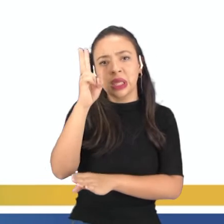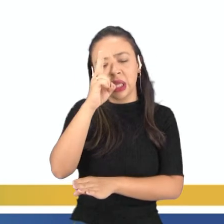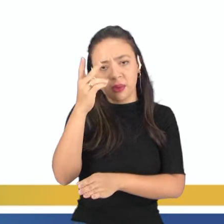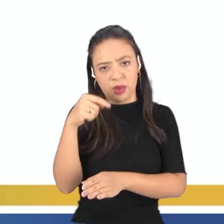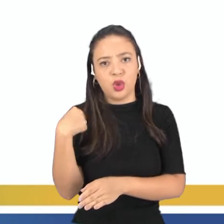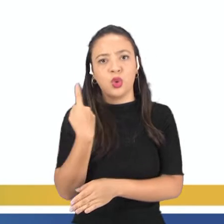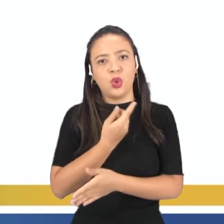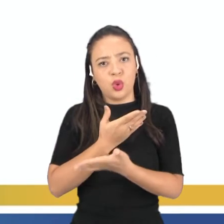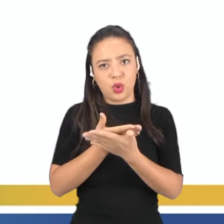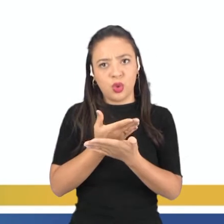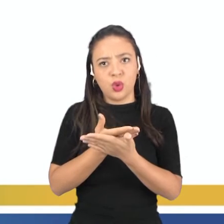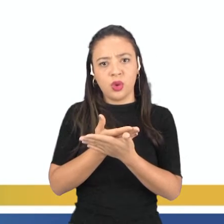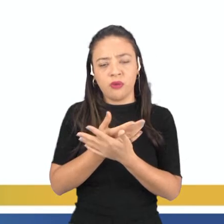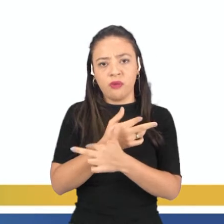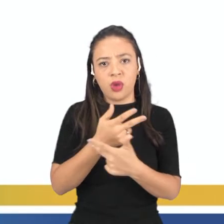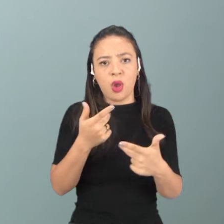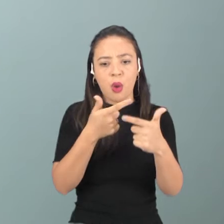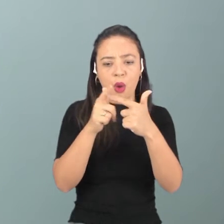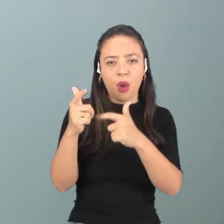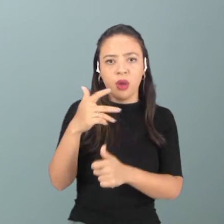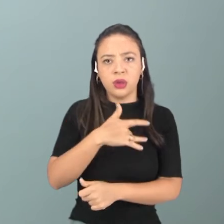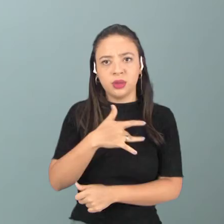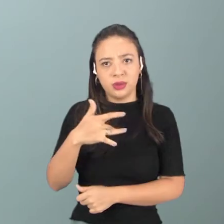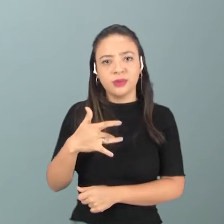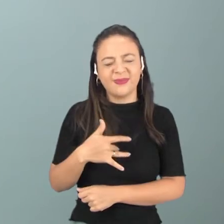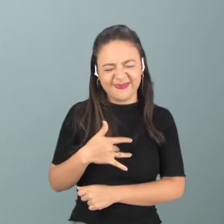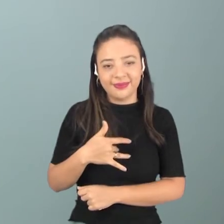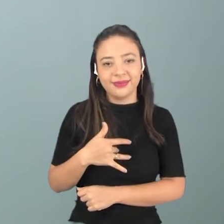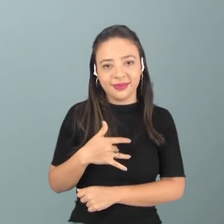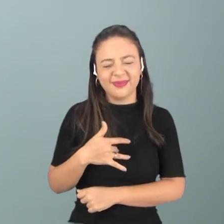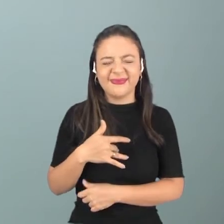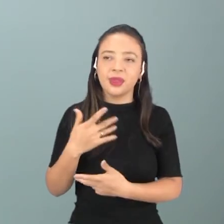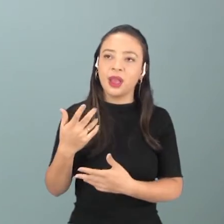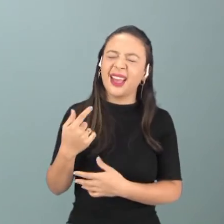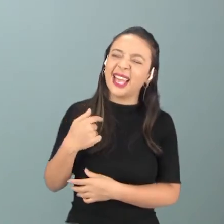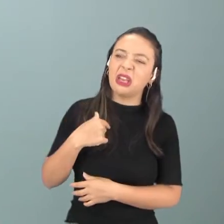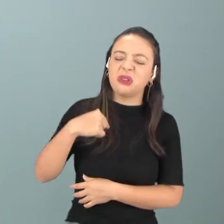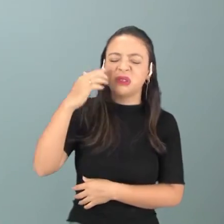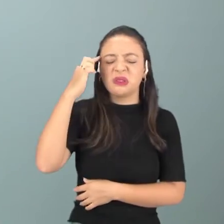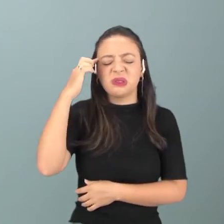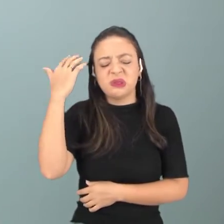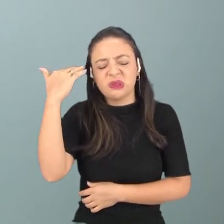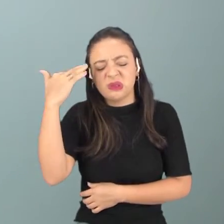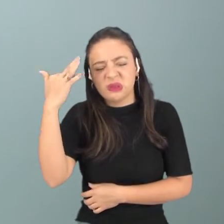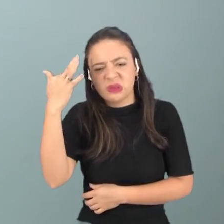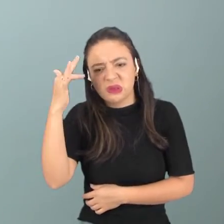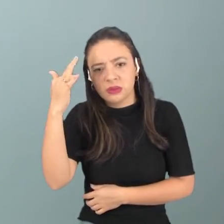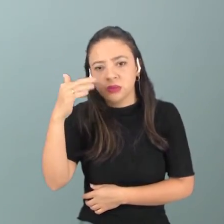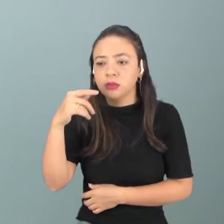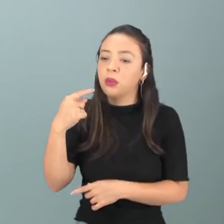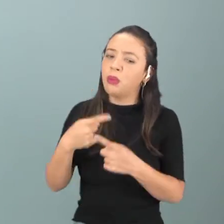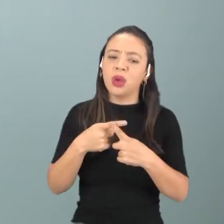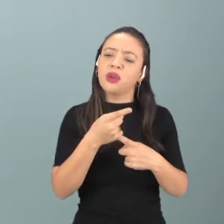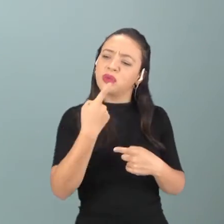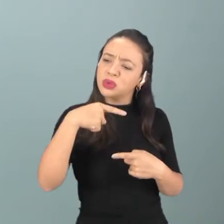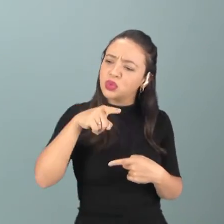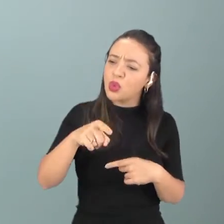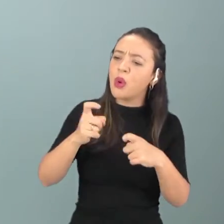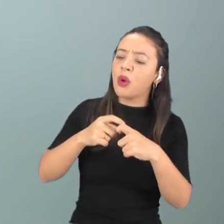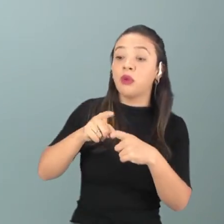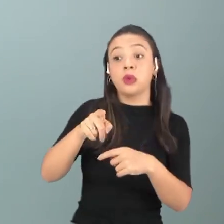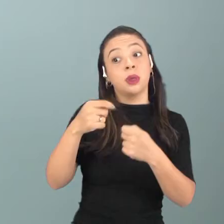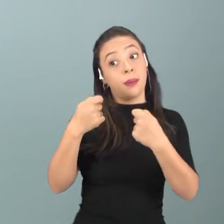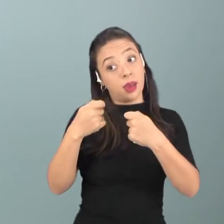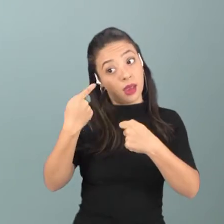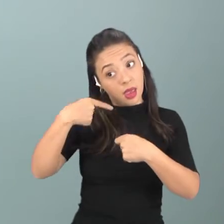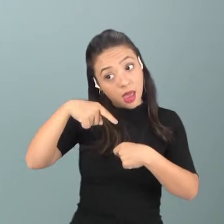viu alguns problemas de saúde junto com o should? Eu tô com dor de cabeça. Por que você não procura um médico? Você deveria